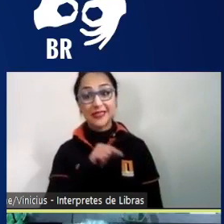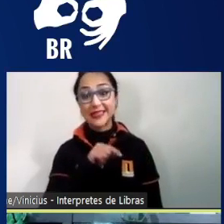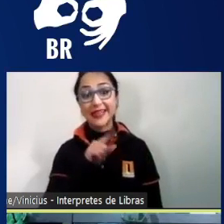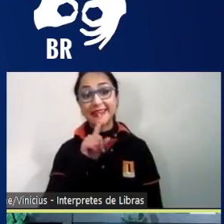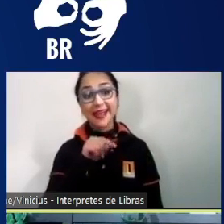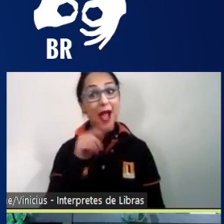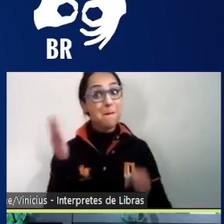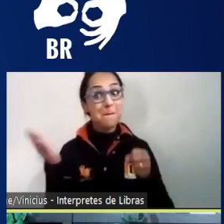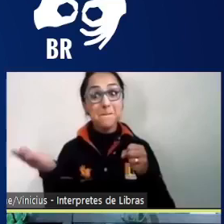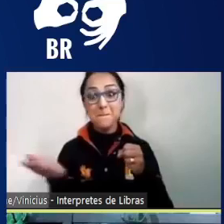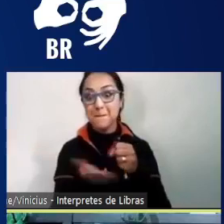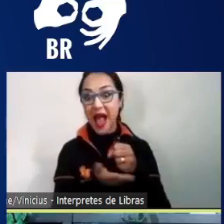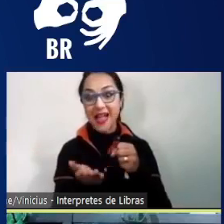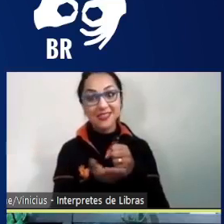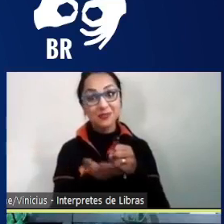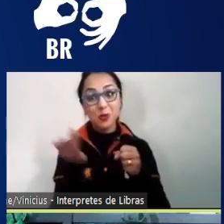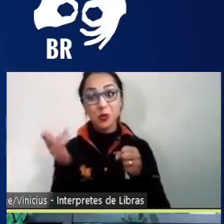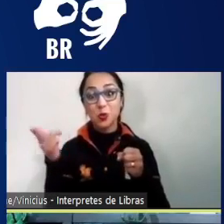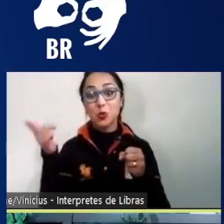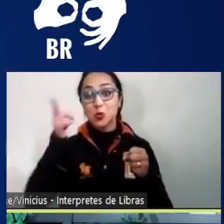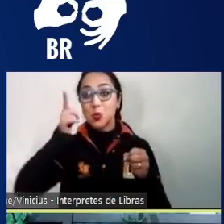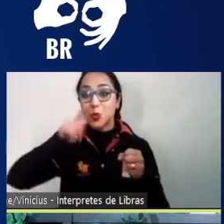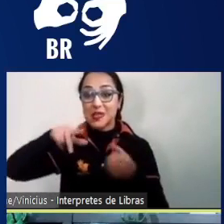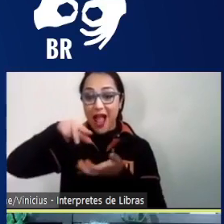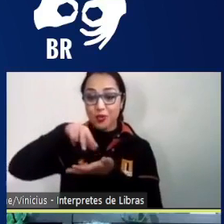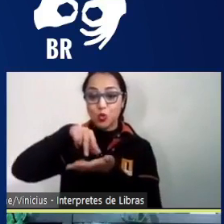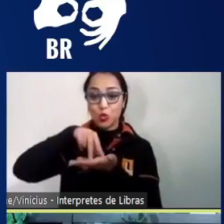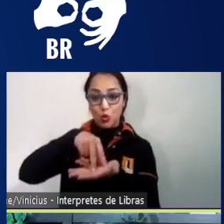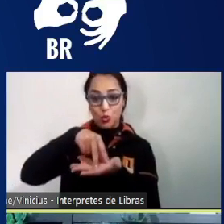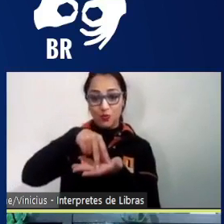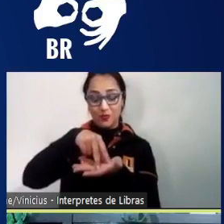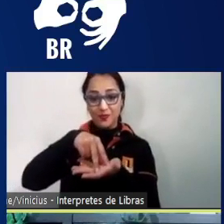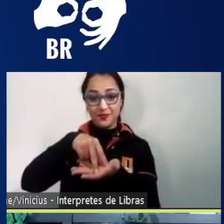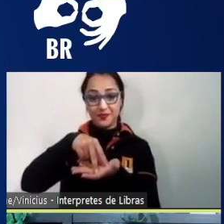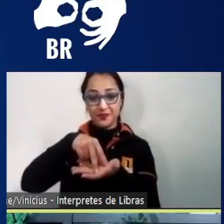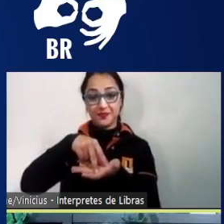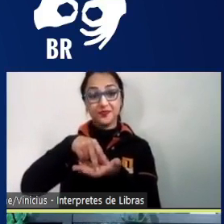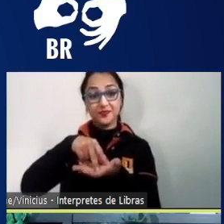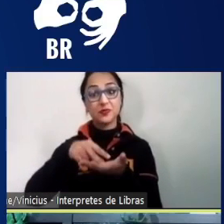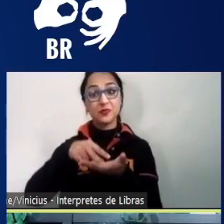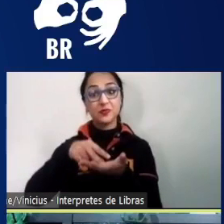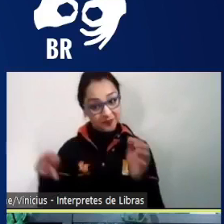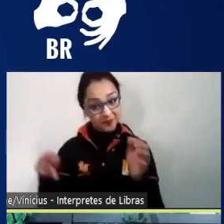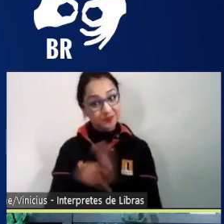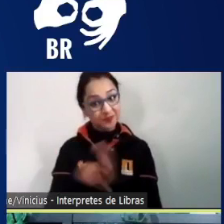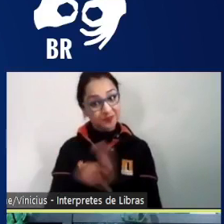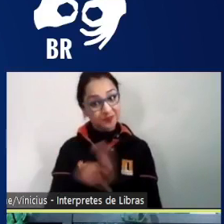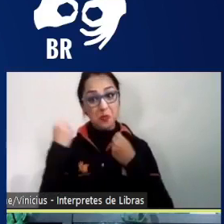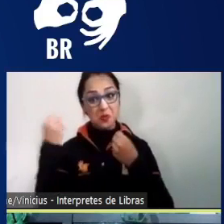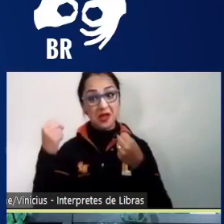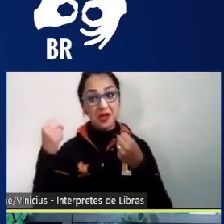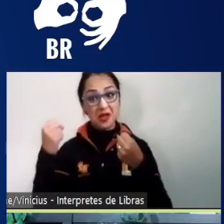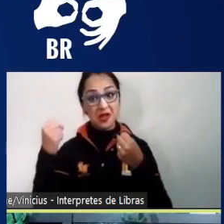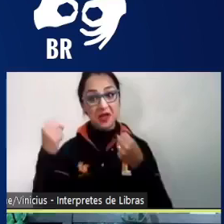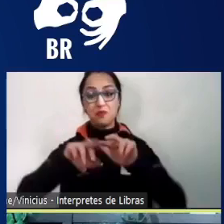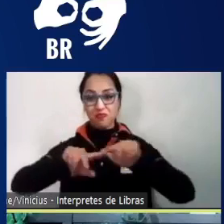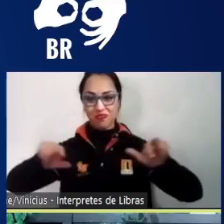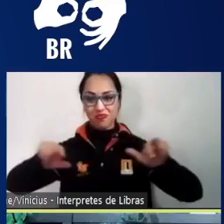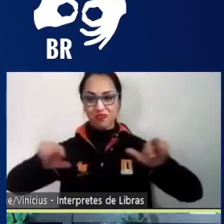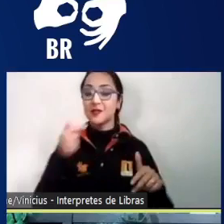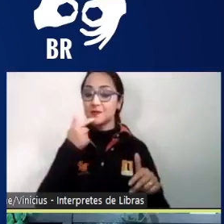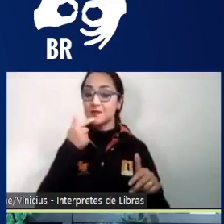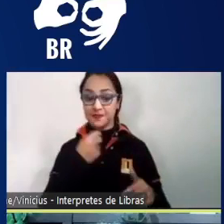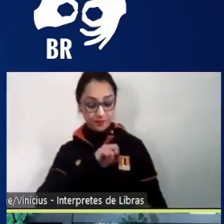da sustentabilidade relacionado ao poder das diferenças. Nossa instituição, como eu disse, nasceu